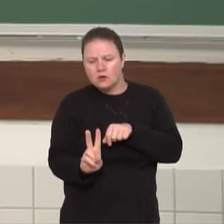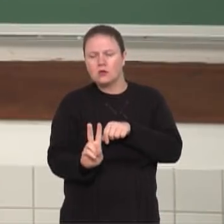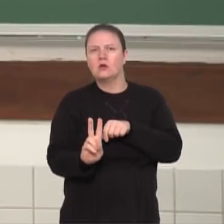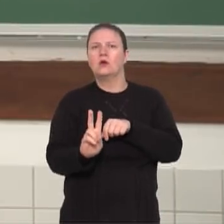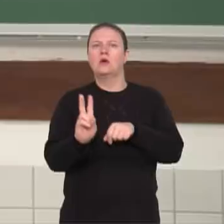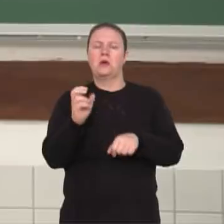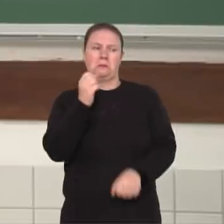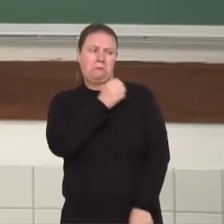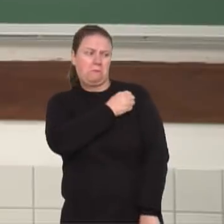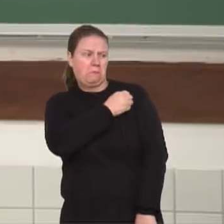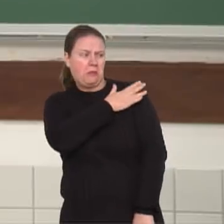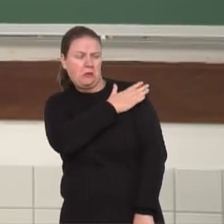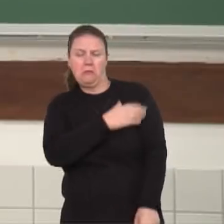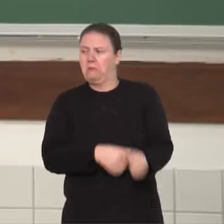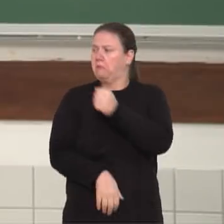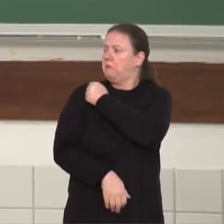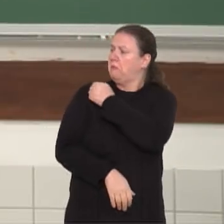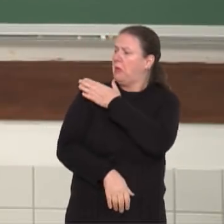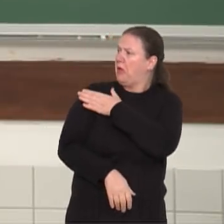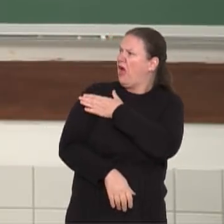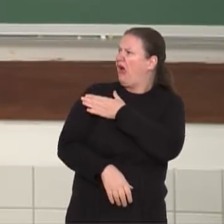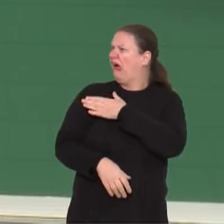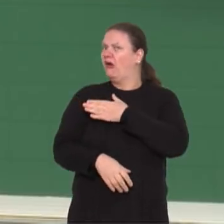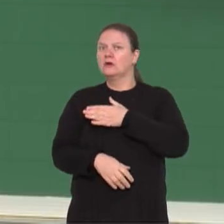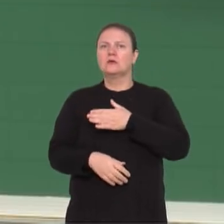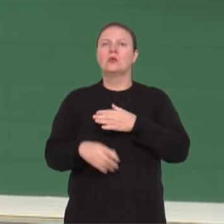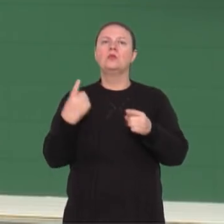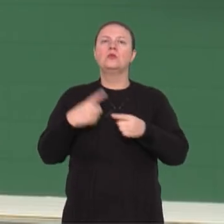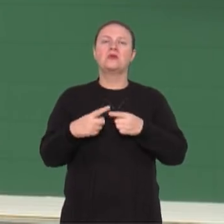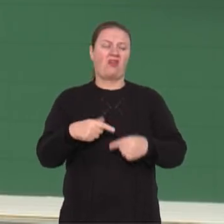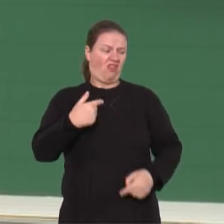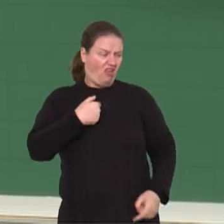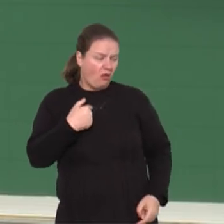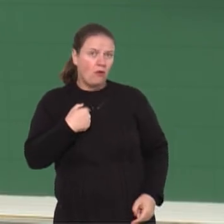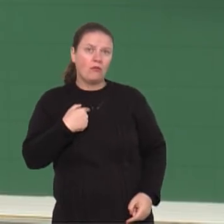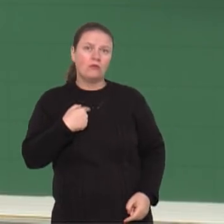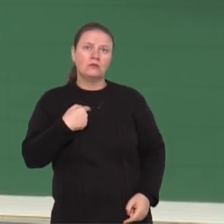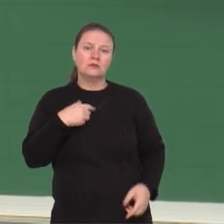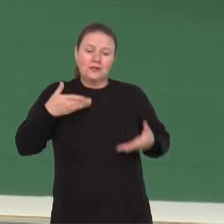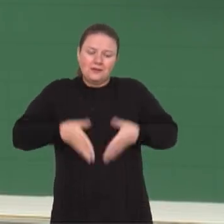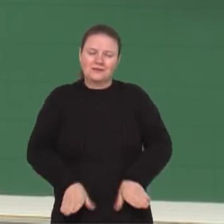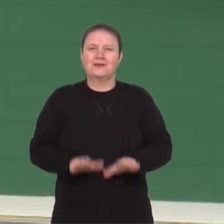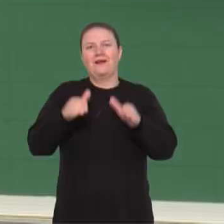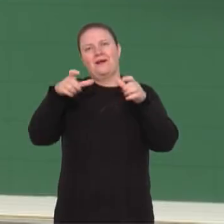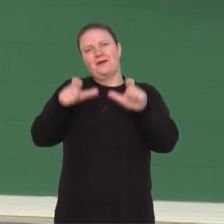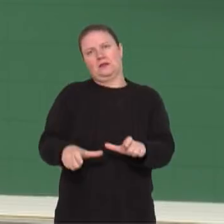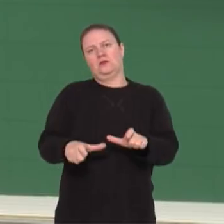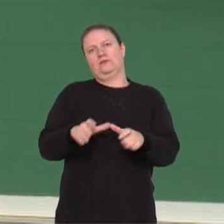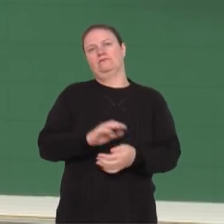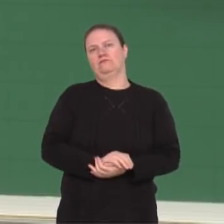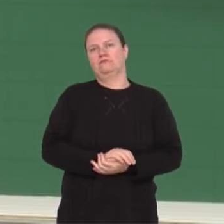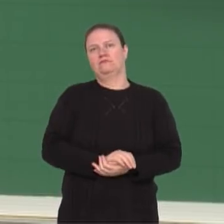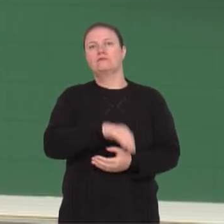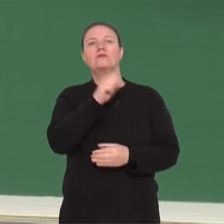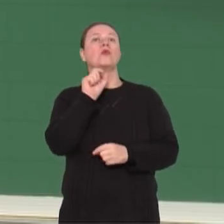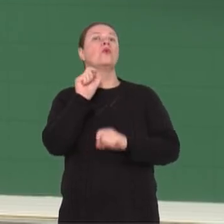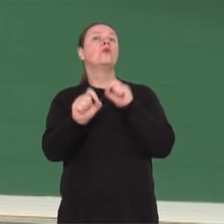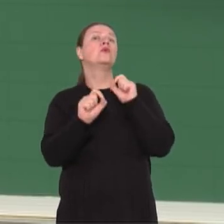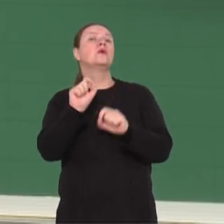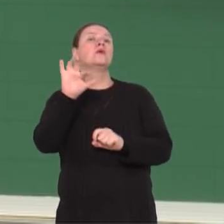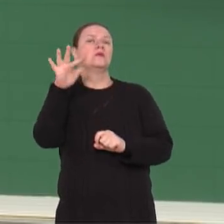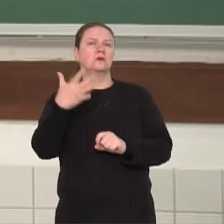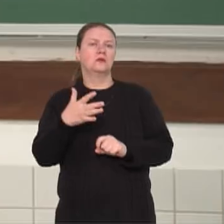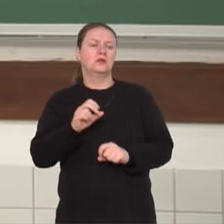sofrendo preconceito por conta de pertencer a essa nacionalidade. Então isso caracteriza o quê? Se alguém